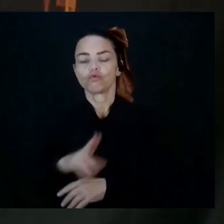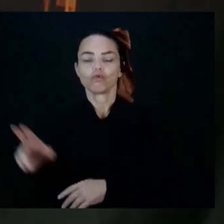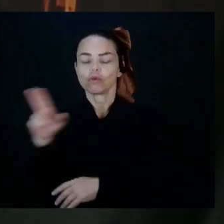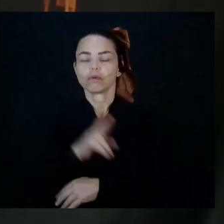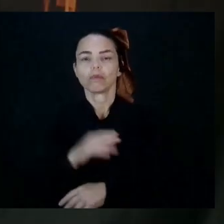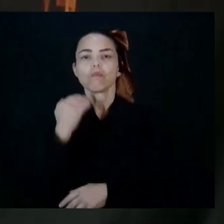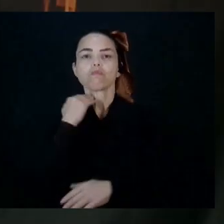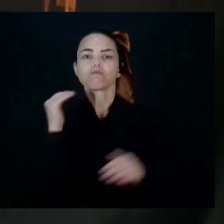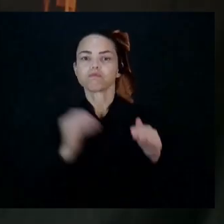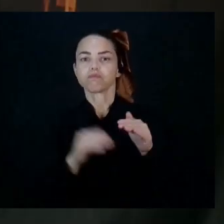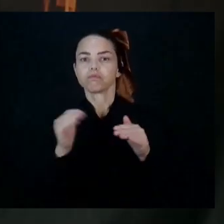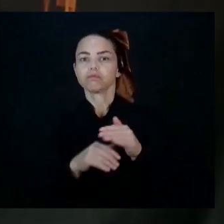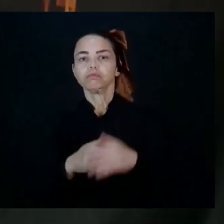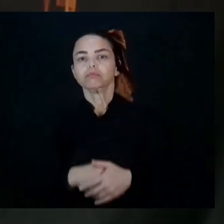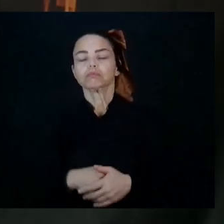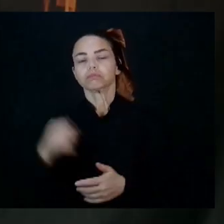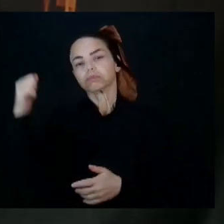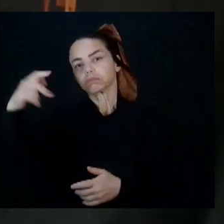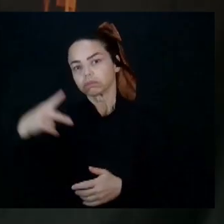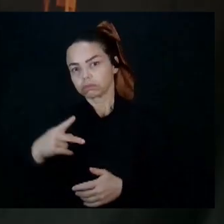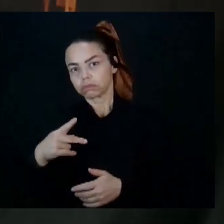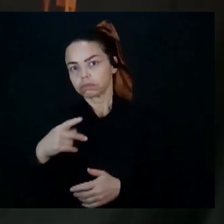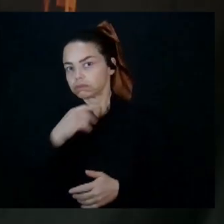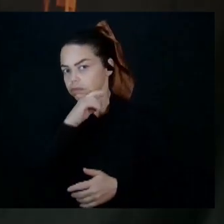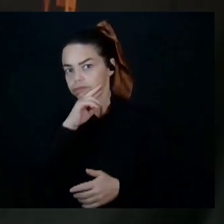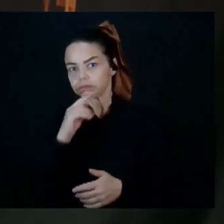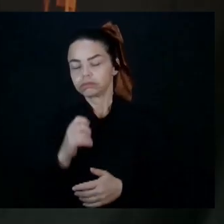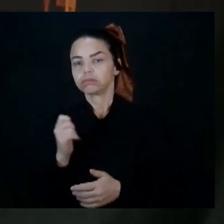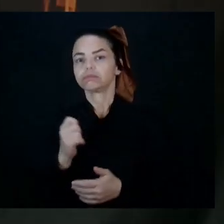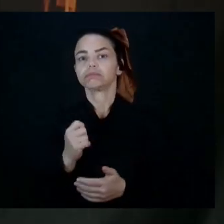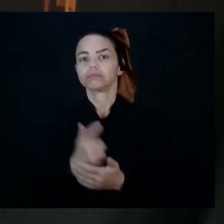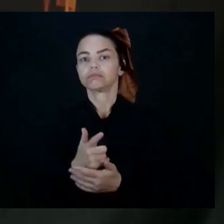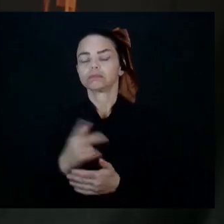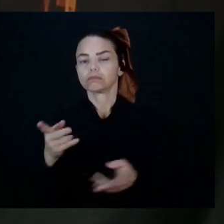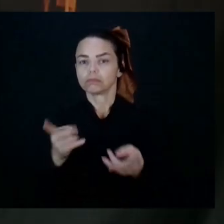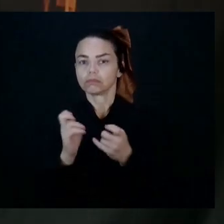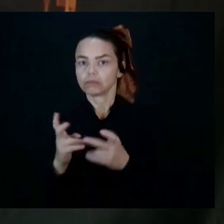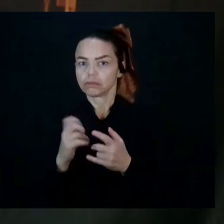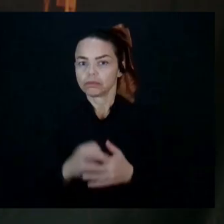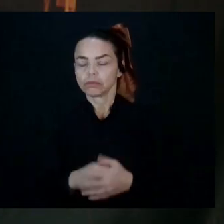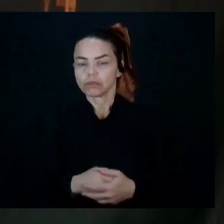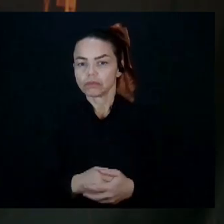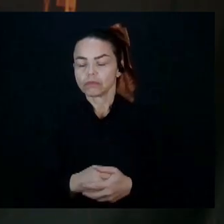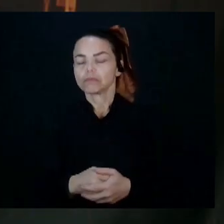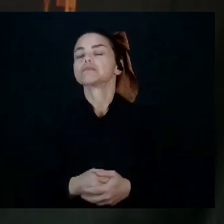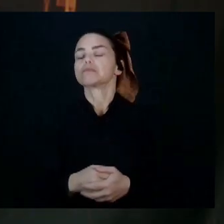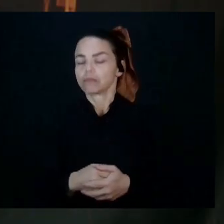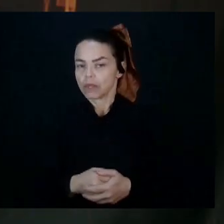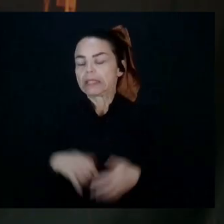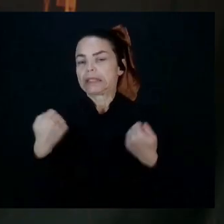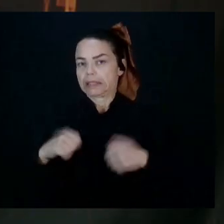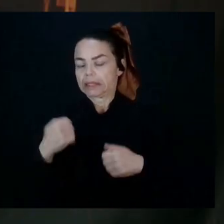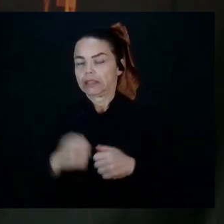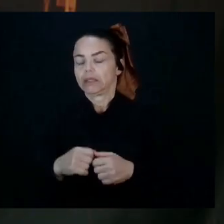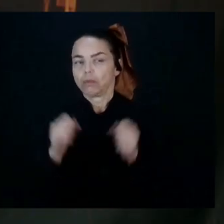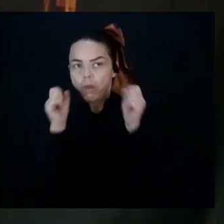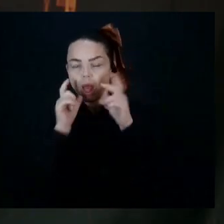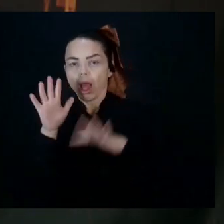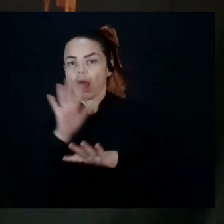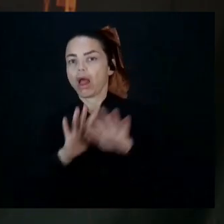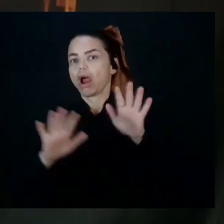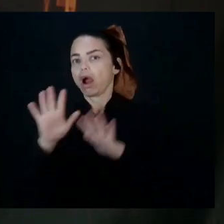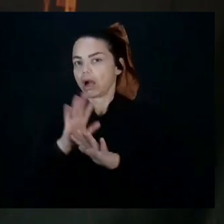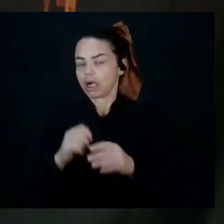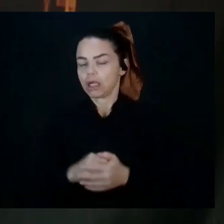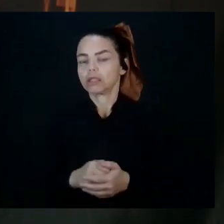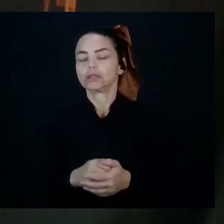mesmo, aposentadoria vem, vai pagando, nem vai perceber. Ô, gente, precisa tomar muito cuidado com isso, porque isso é